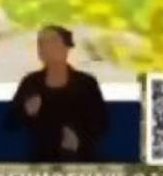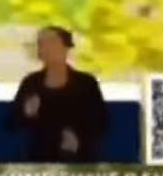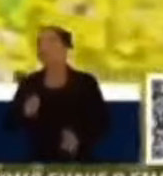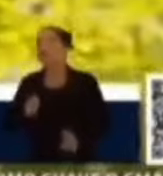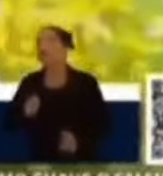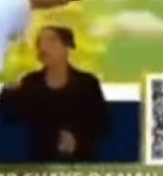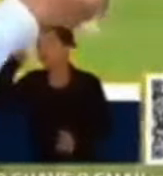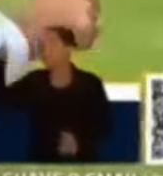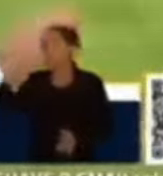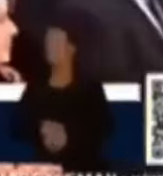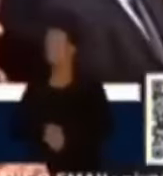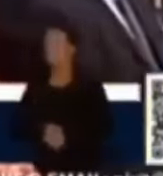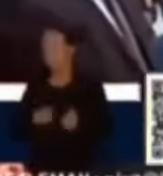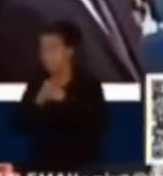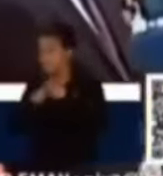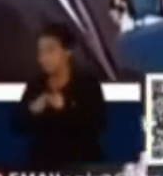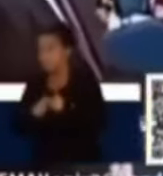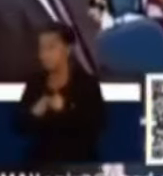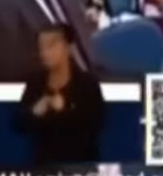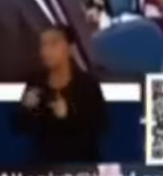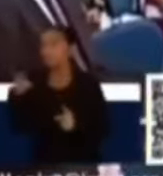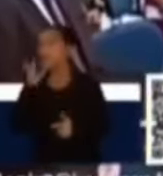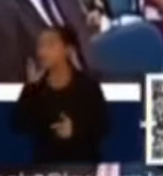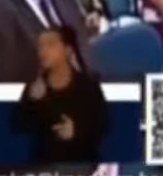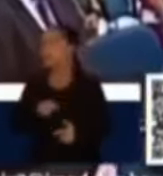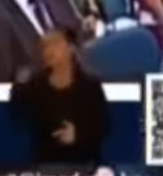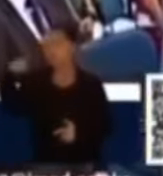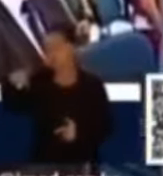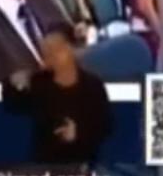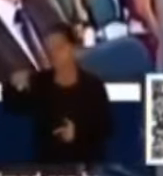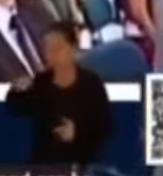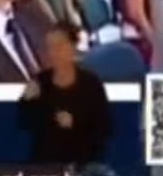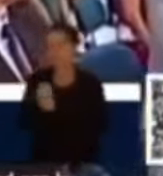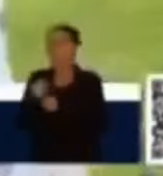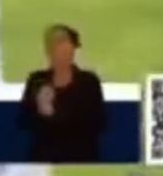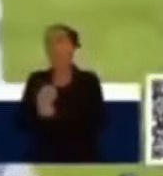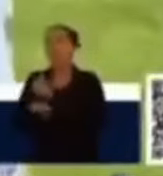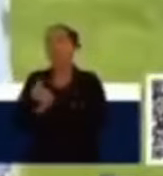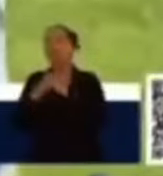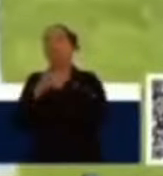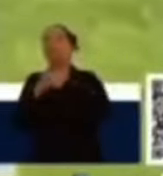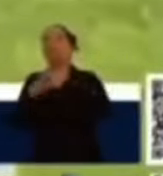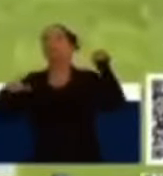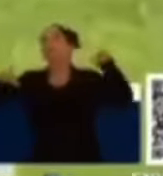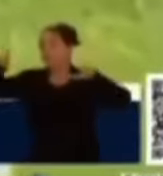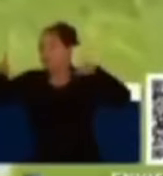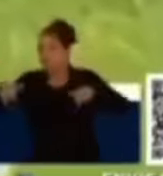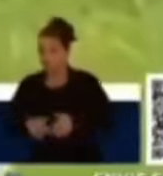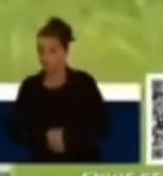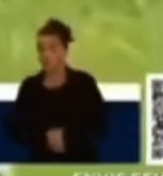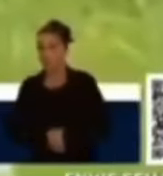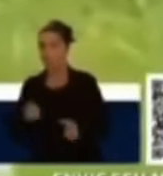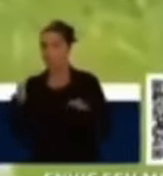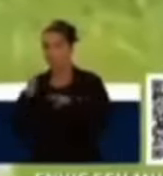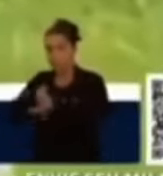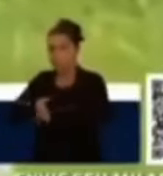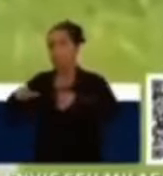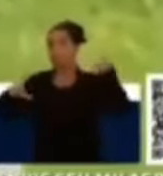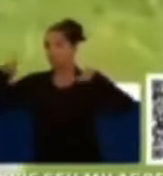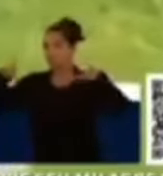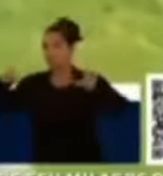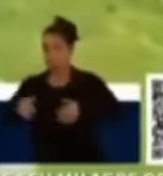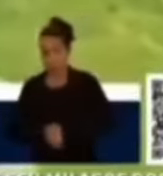deveria aceitar esses pastores arrependidos de volta? Deixa aqui nos comentários a sua opinião, e é o que eu sempre falo. Quer ficar bem informado sobre o que acontece